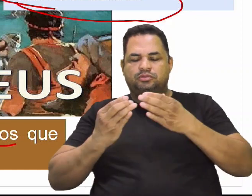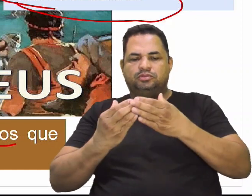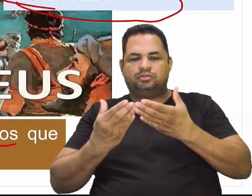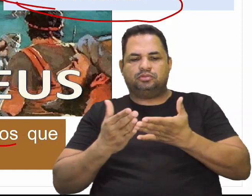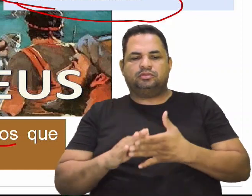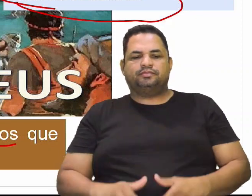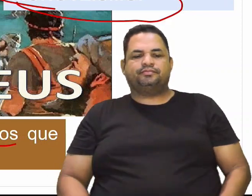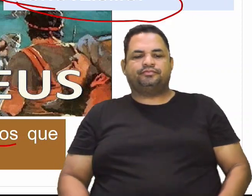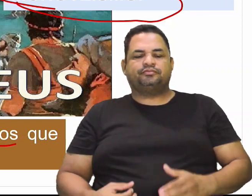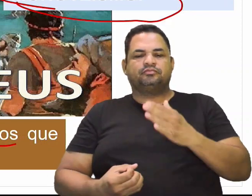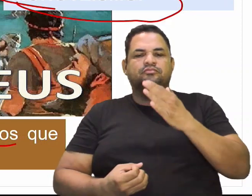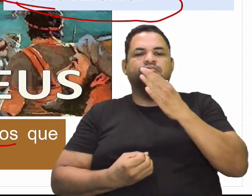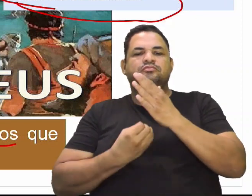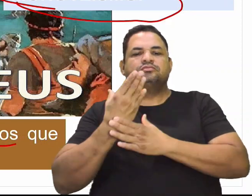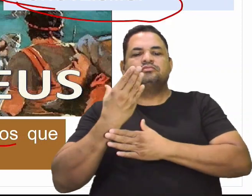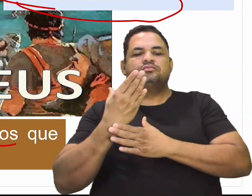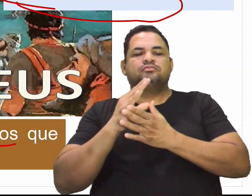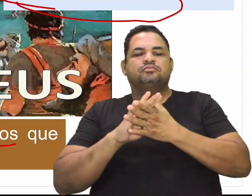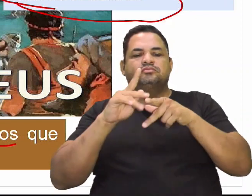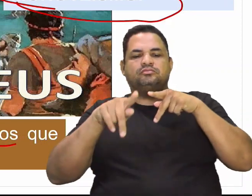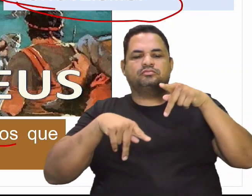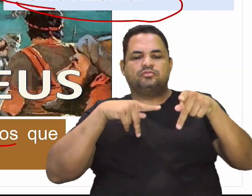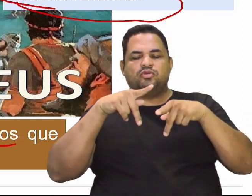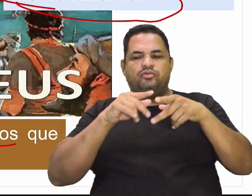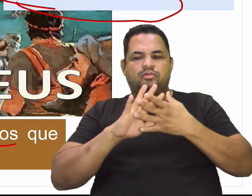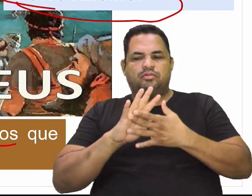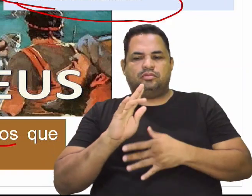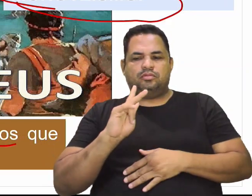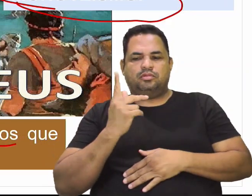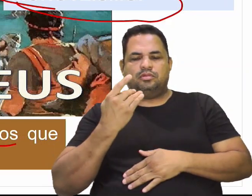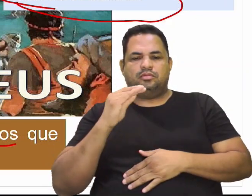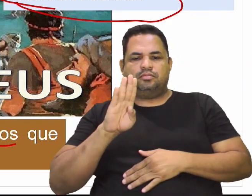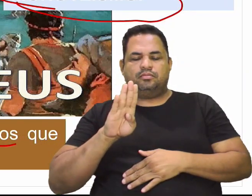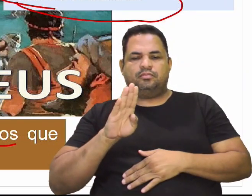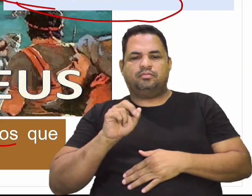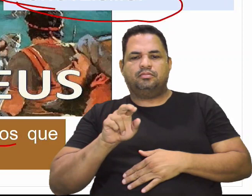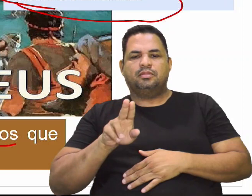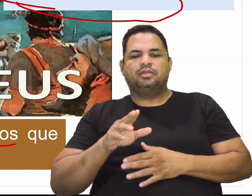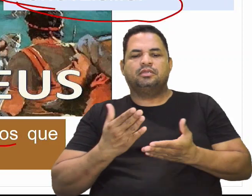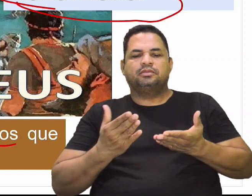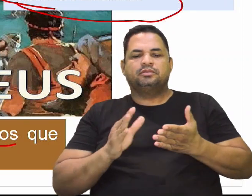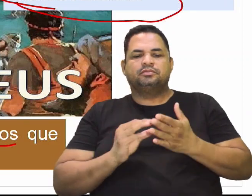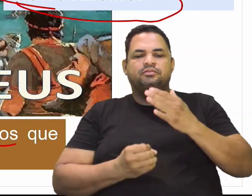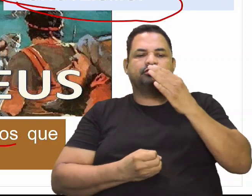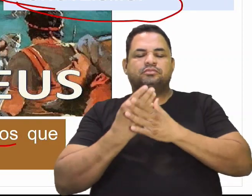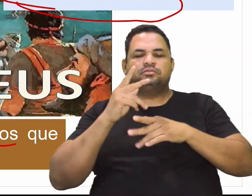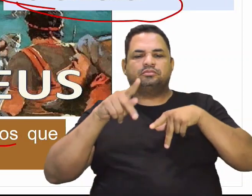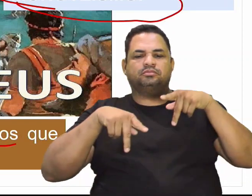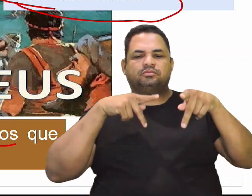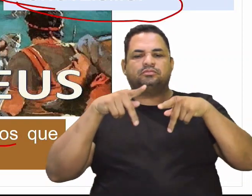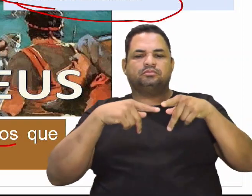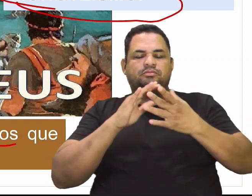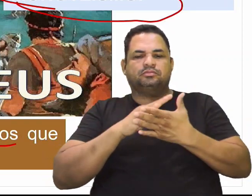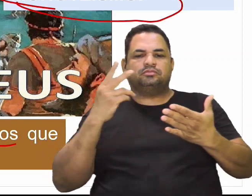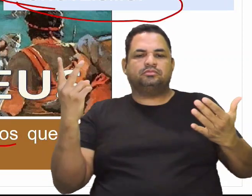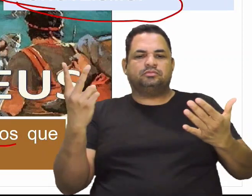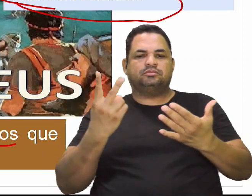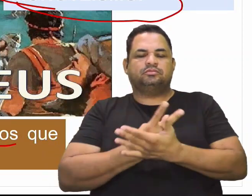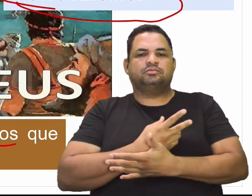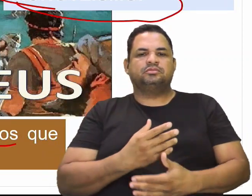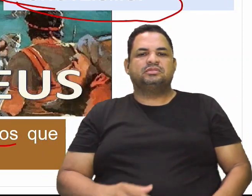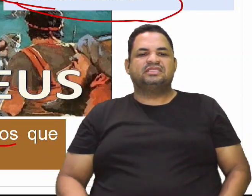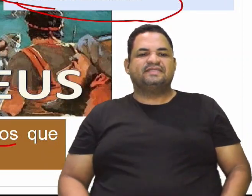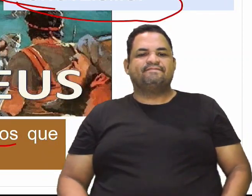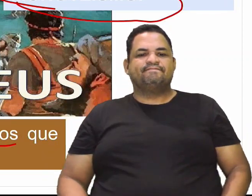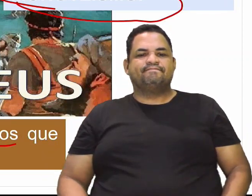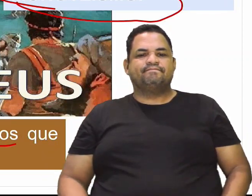Dali é que vai ser formado o povo hebreu. Então, a origem desse povo se deu através